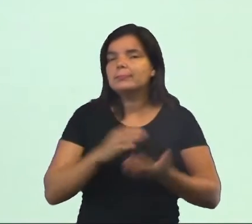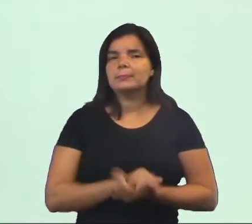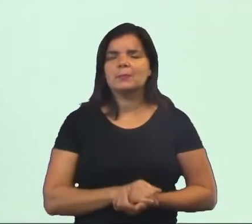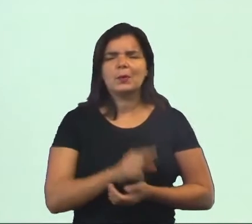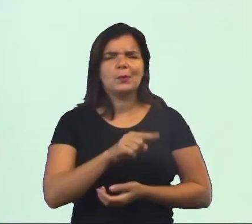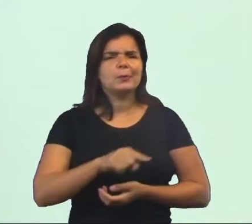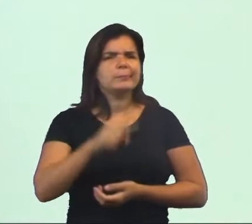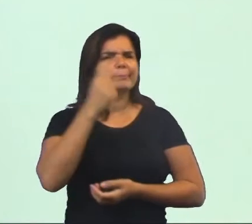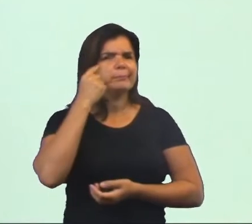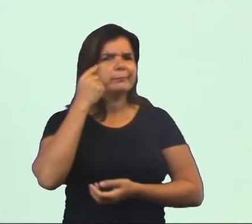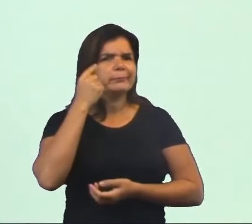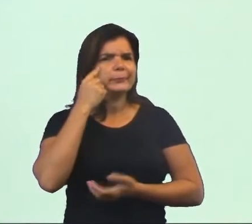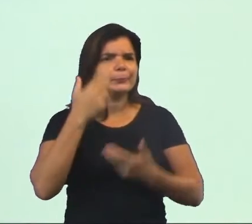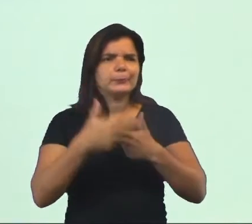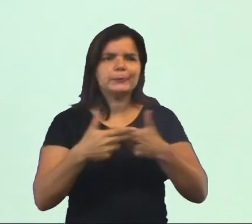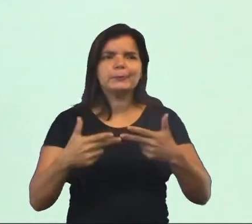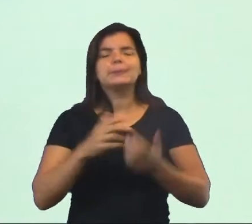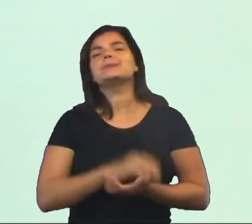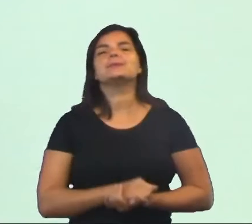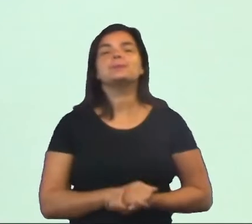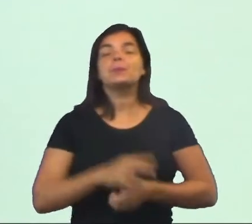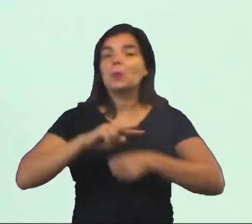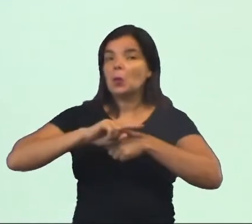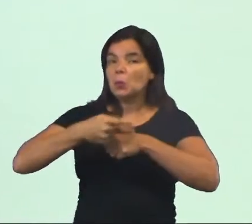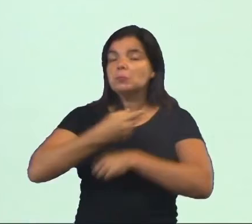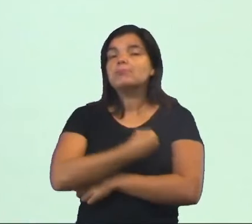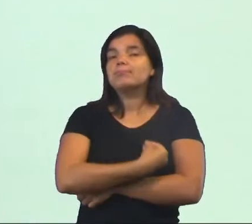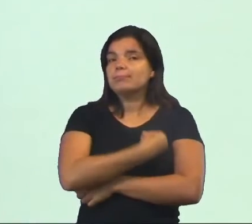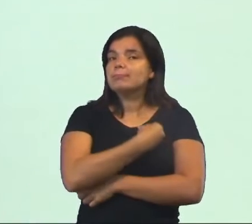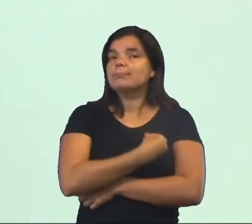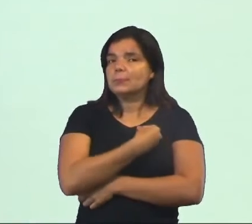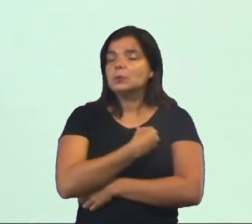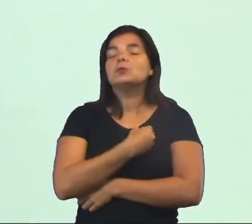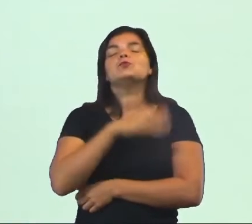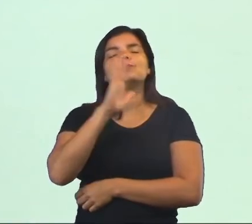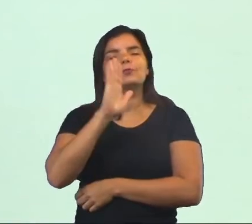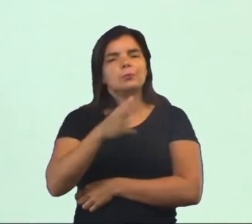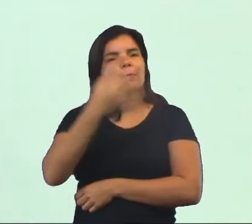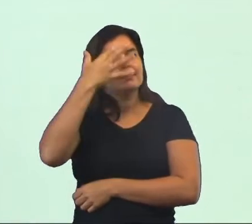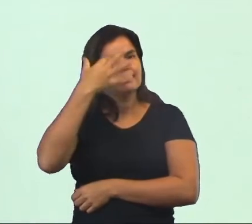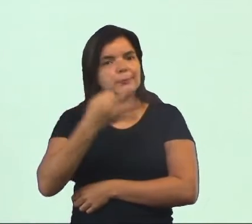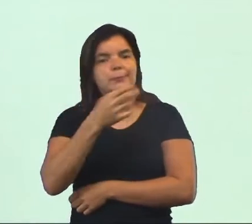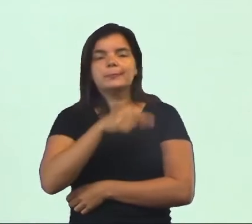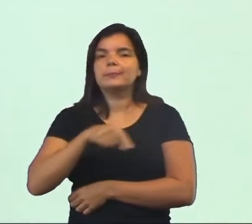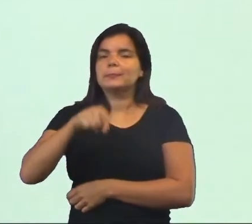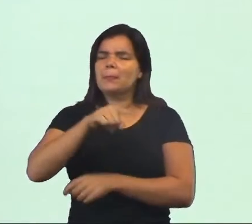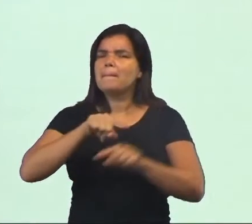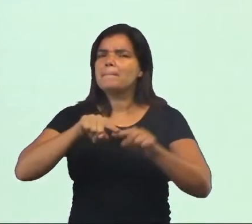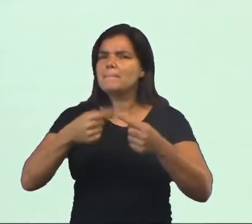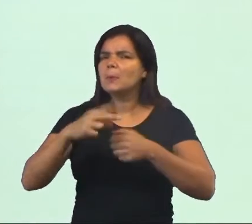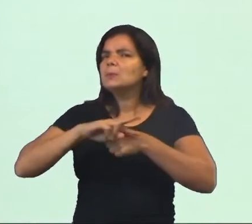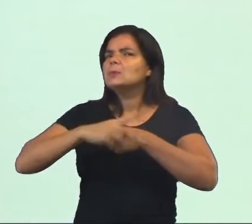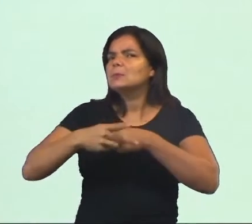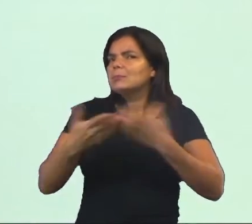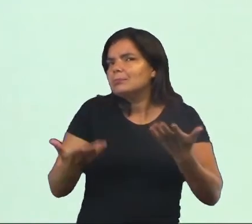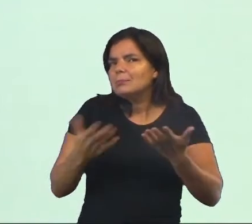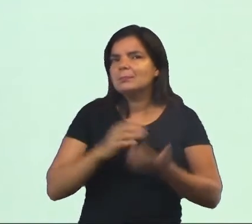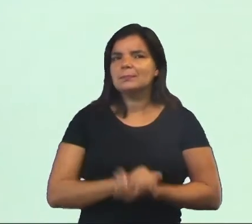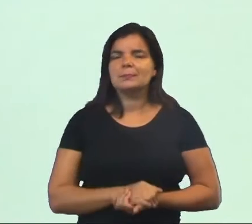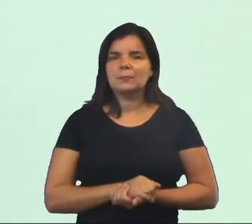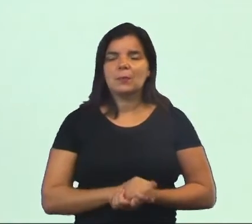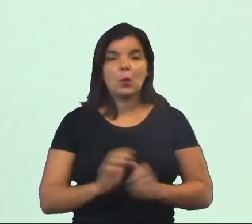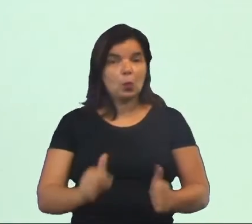que você pensa a respeito disso? Consequências existem, isso eu já garanto e já afirmo a vocês. Mas essas consequências